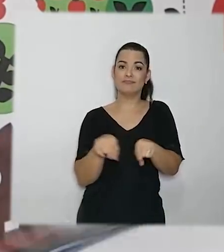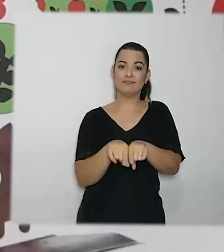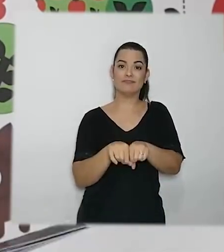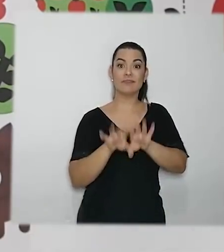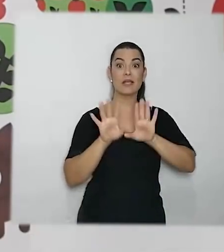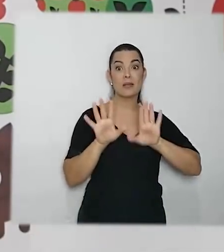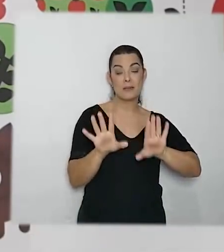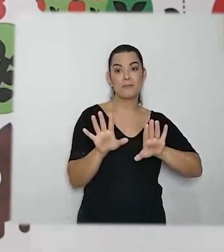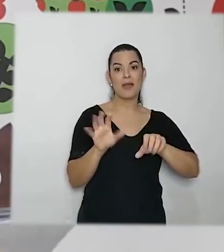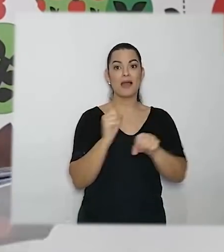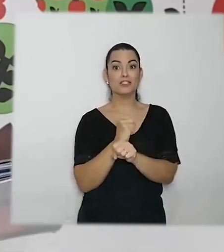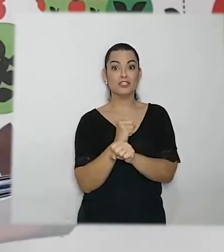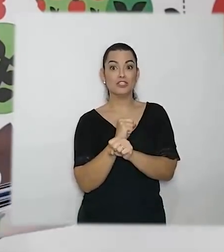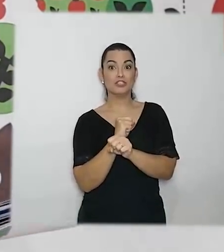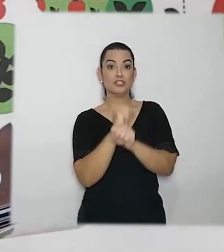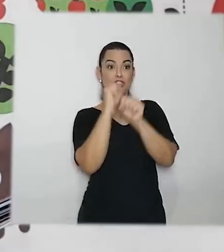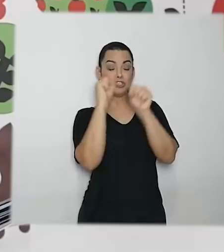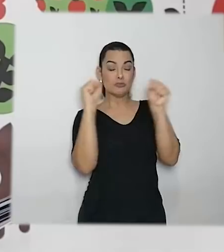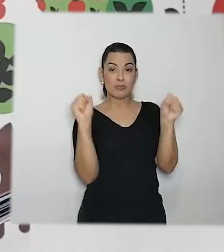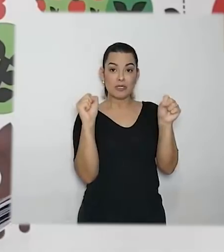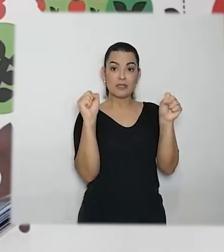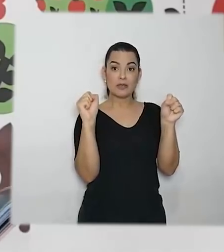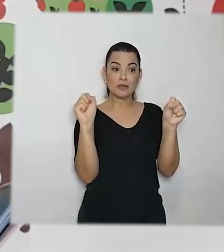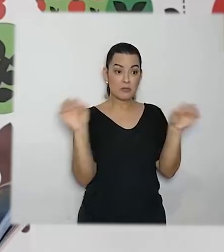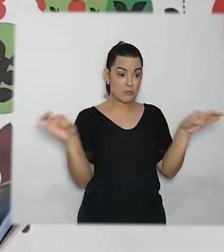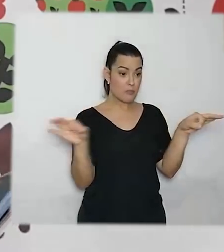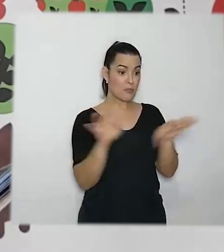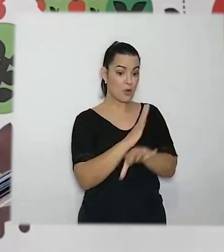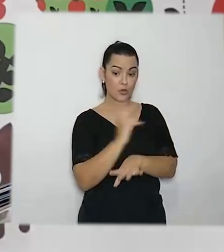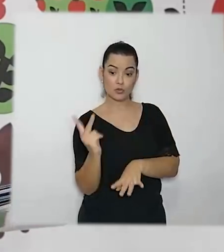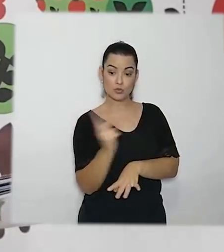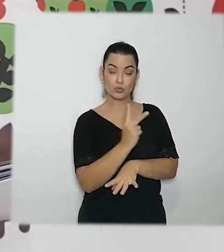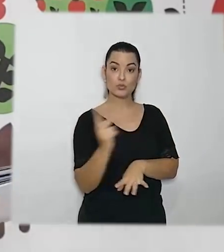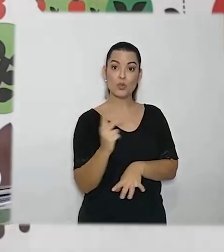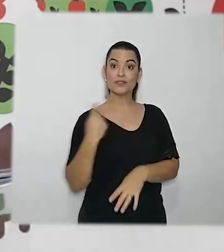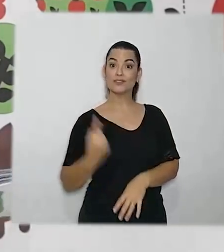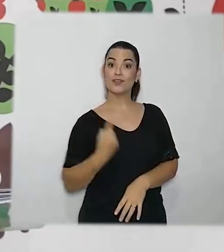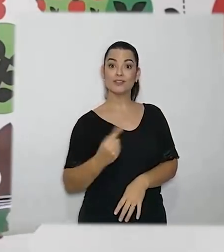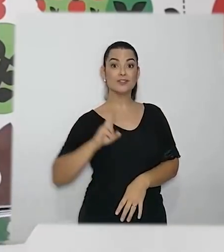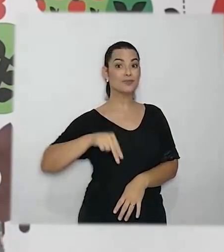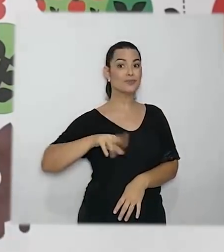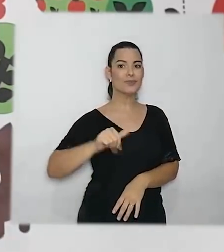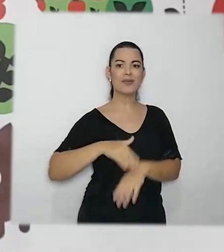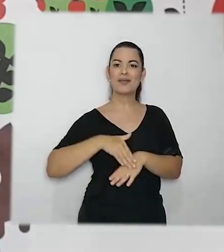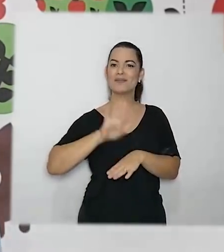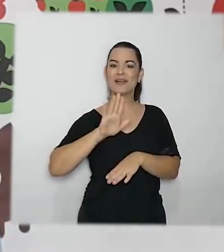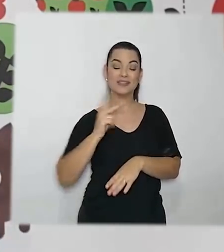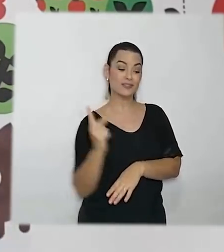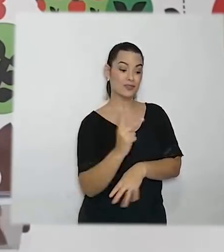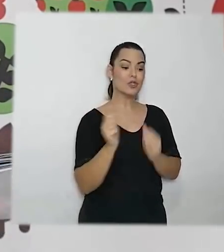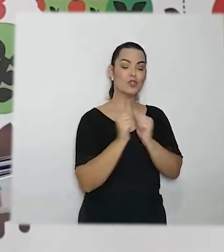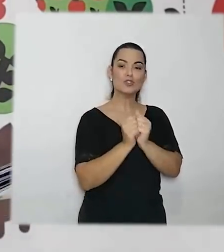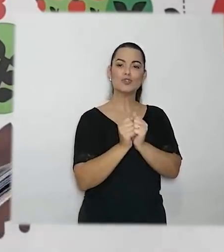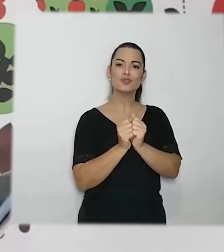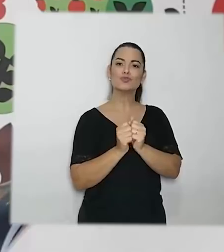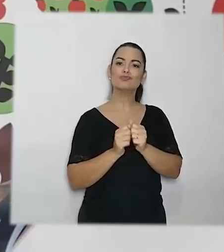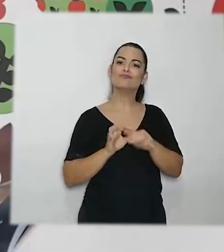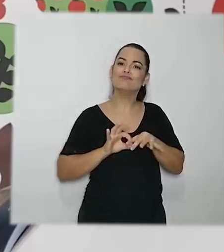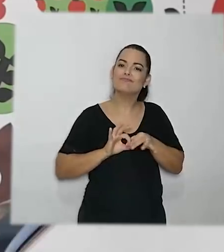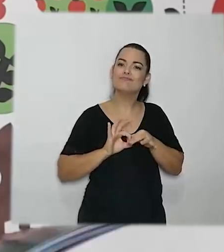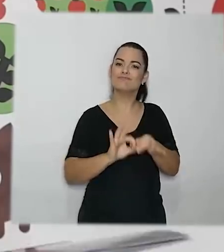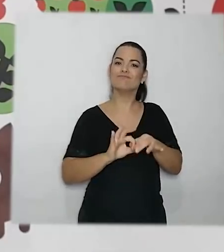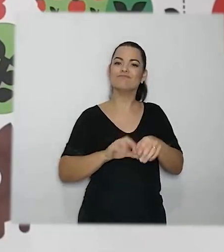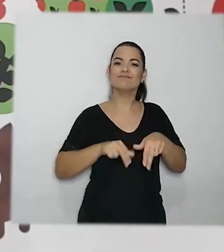companhia, não estavam mais sozinhos. Medonho e medonha se mudaram para longe do